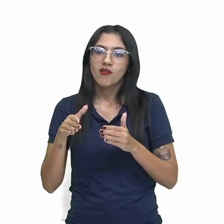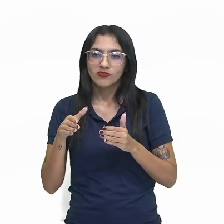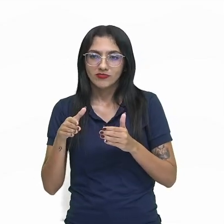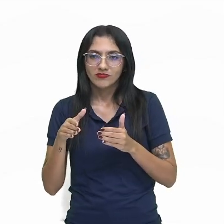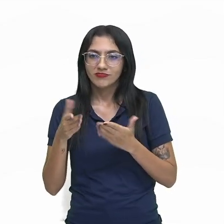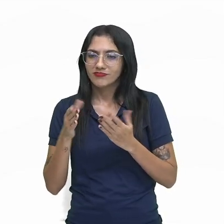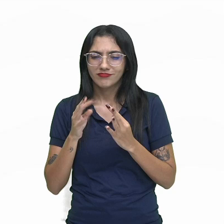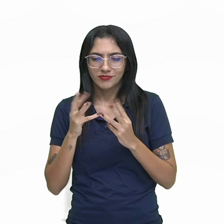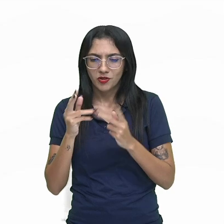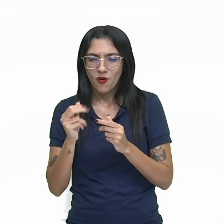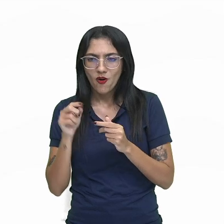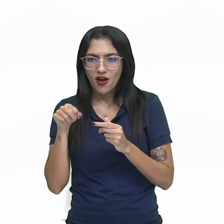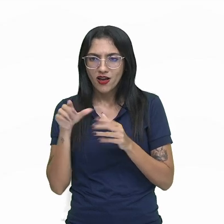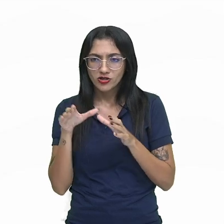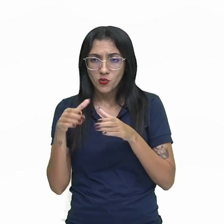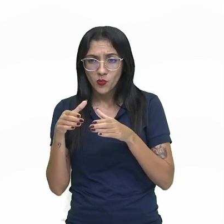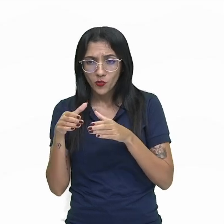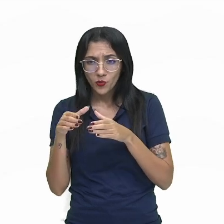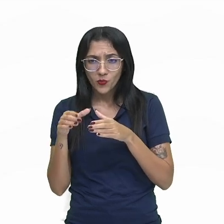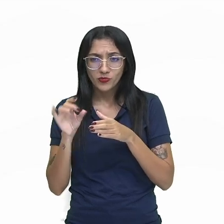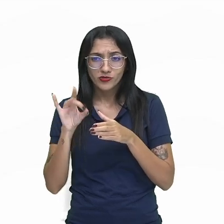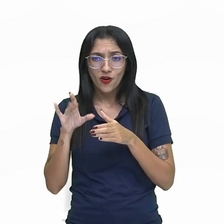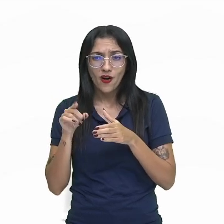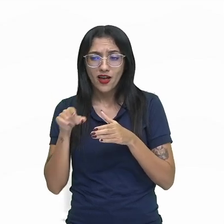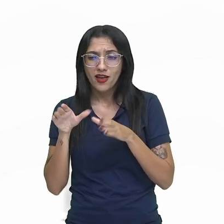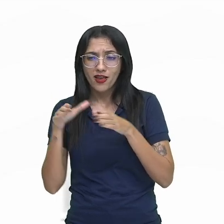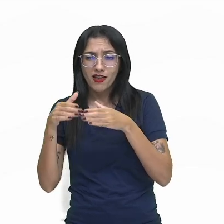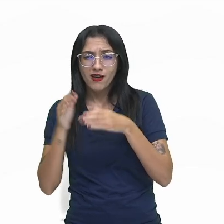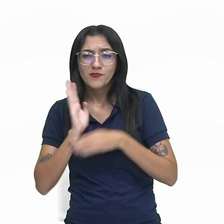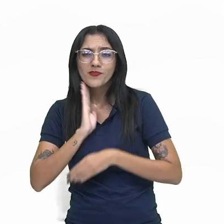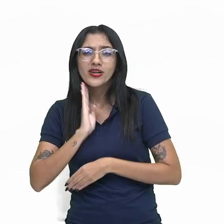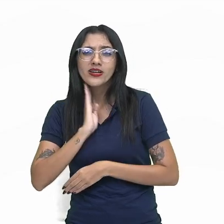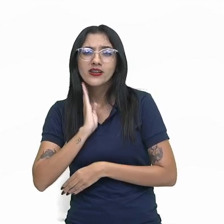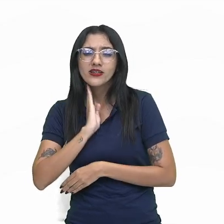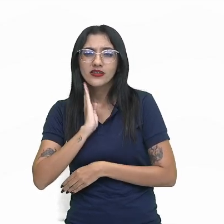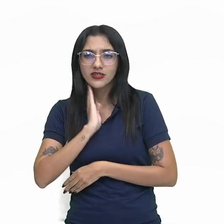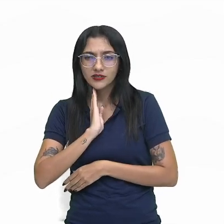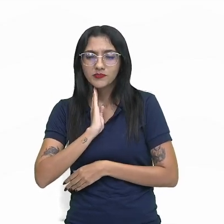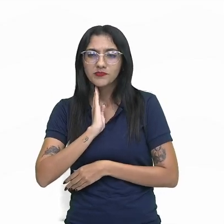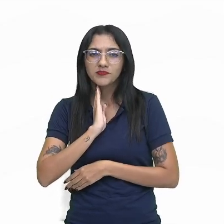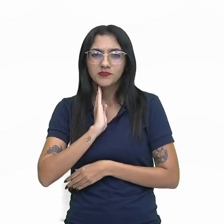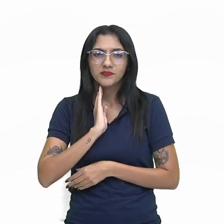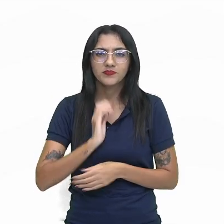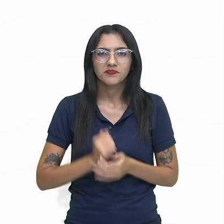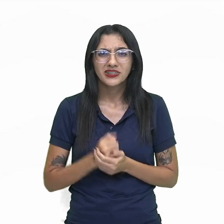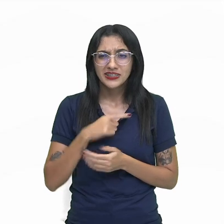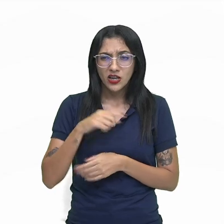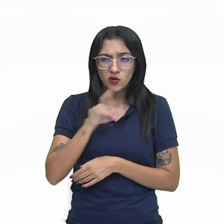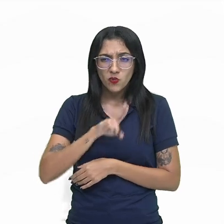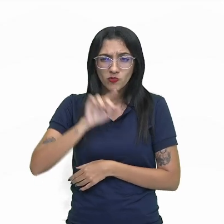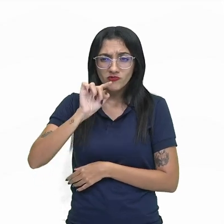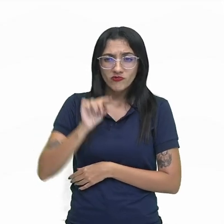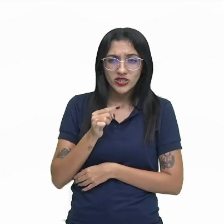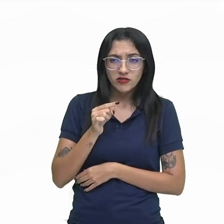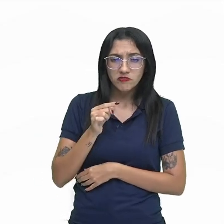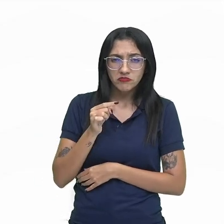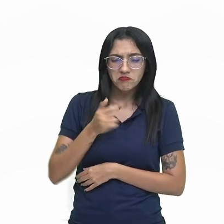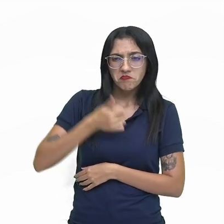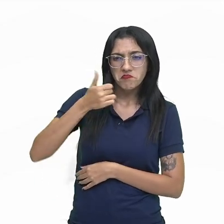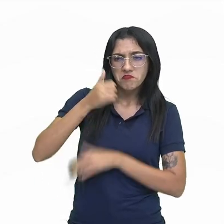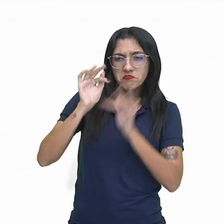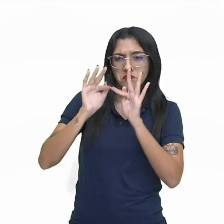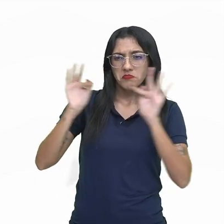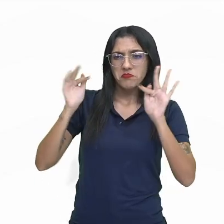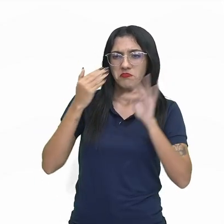De toda a mocidade, só a preguiçosa. Está separado por vírgula a oração